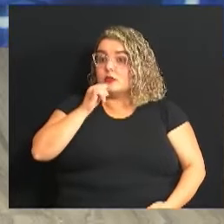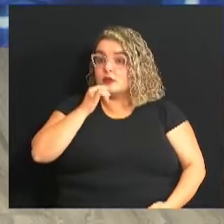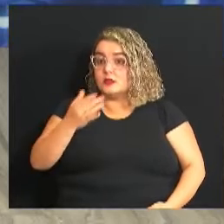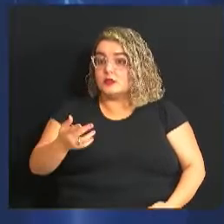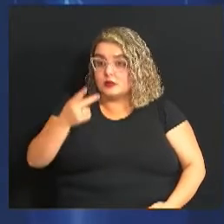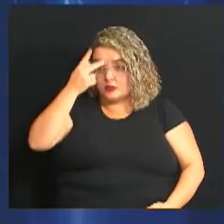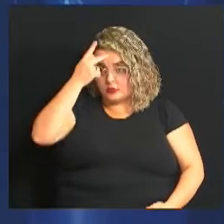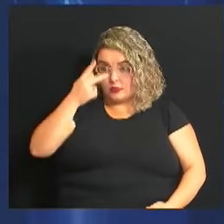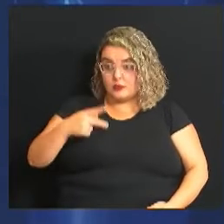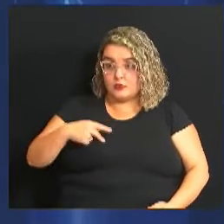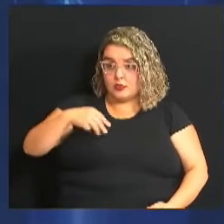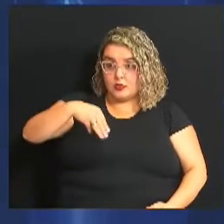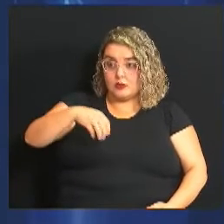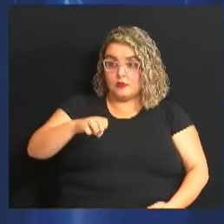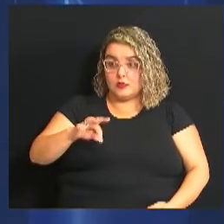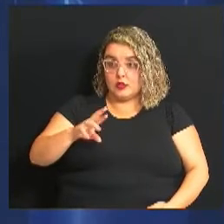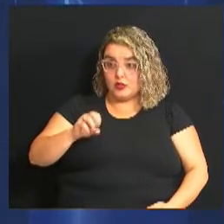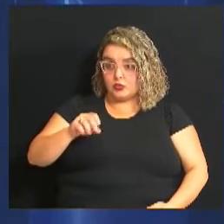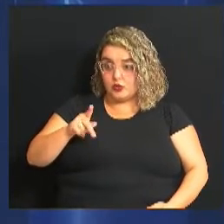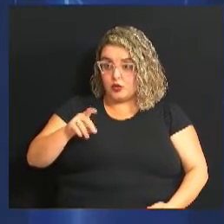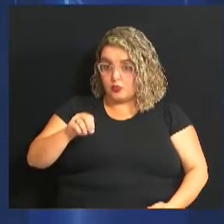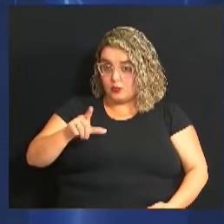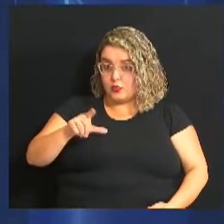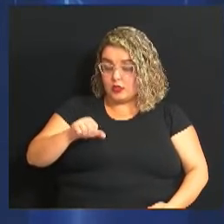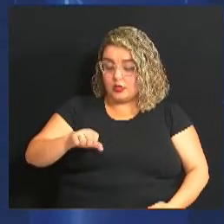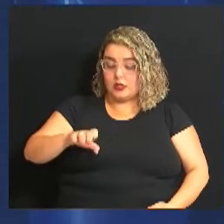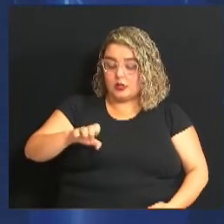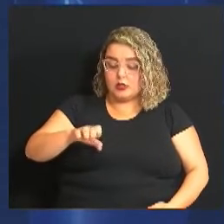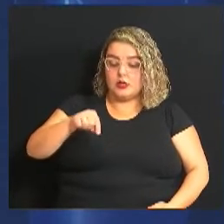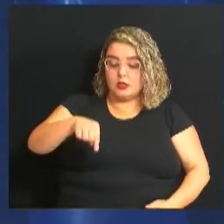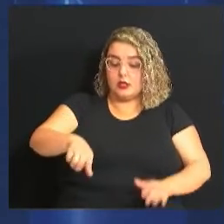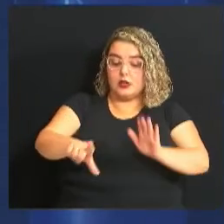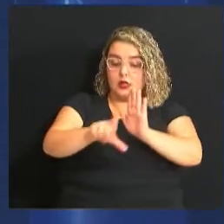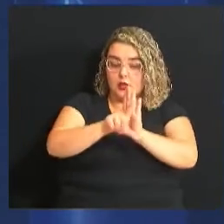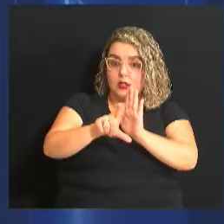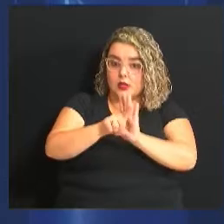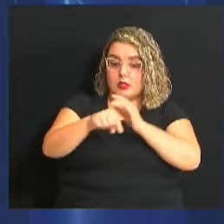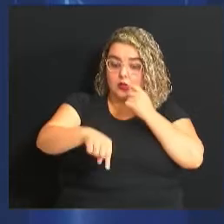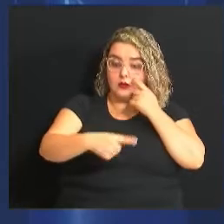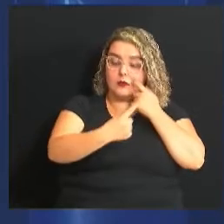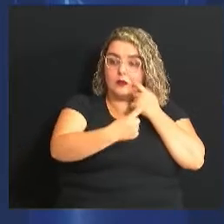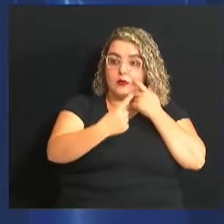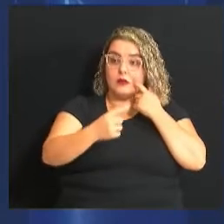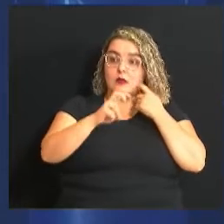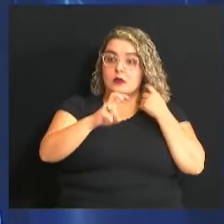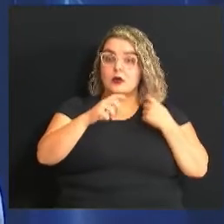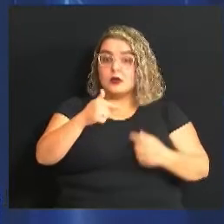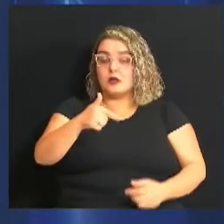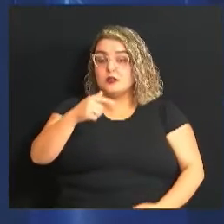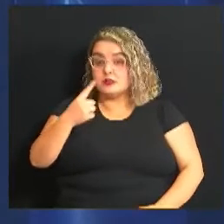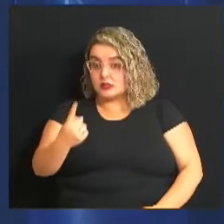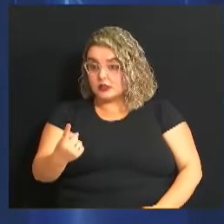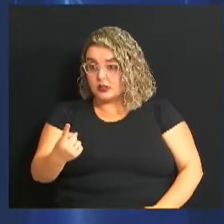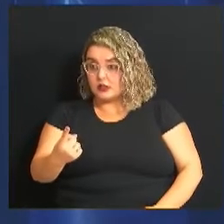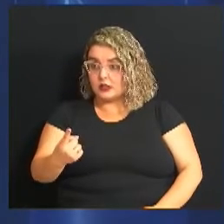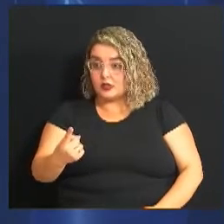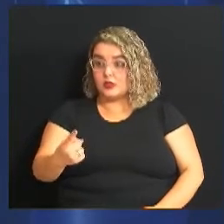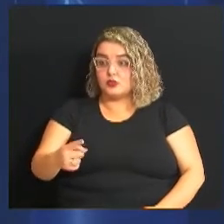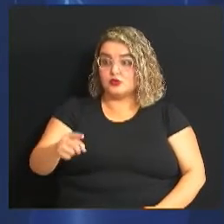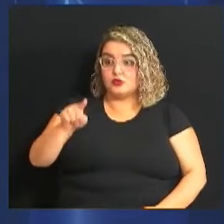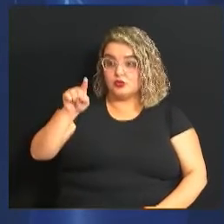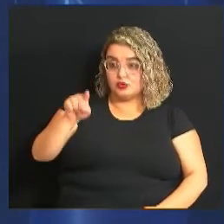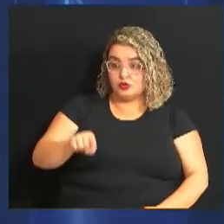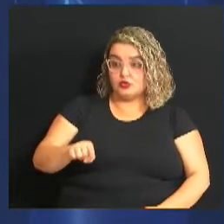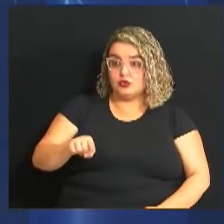própria metrópole, né? Campinas tem uma lei que regulamenta tudo isso, é a lei de número 11.571, de 17 de